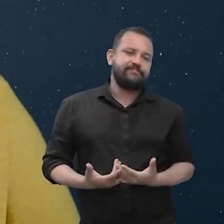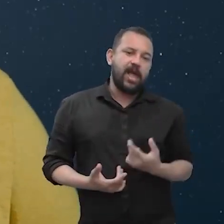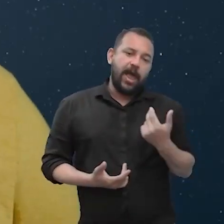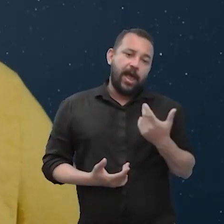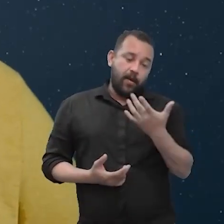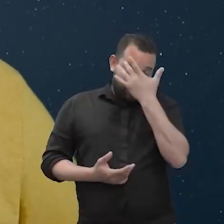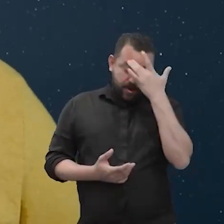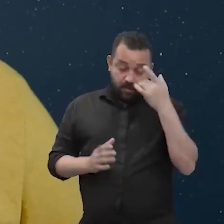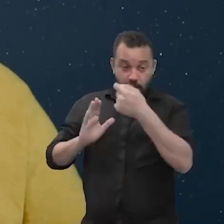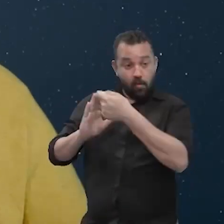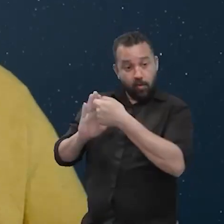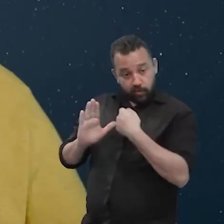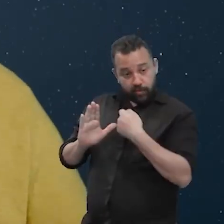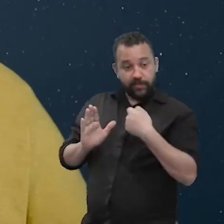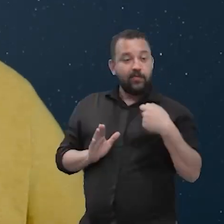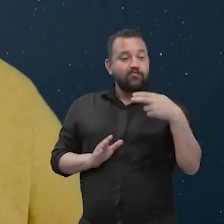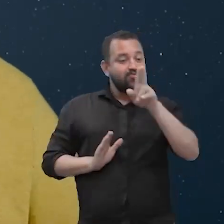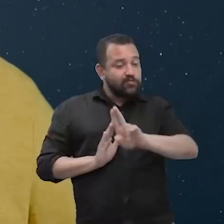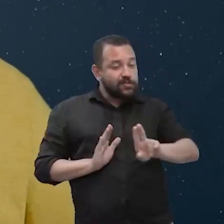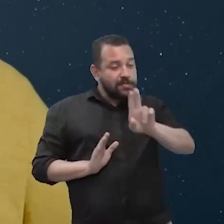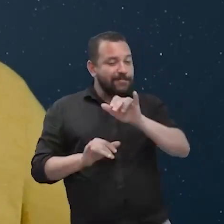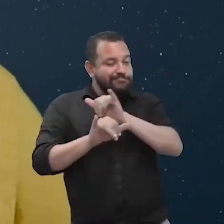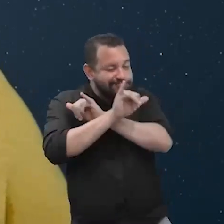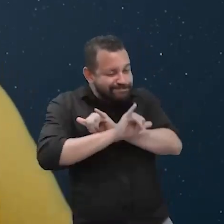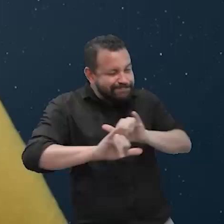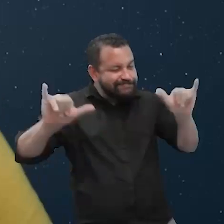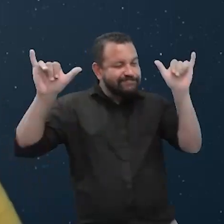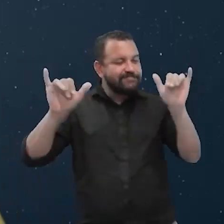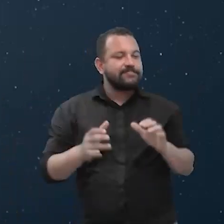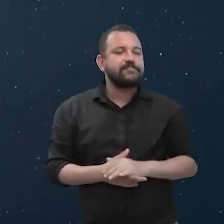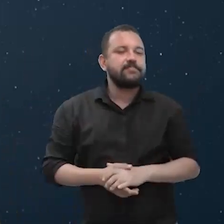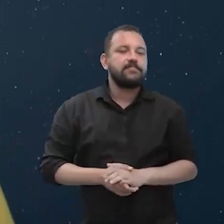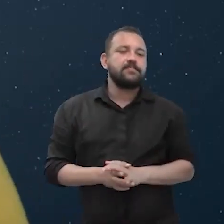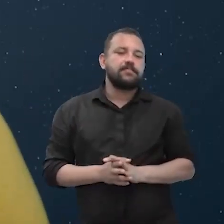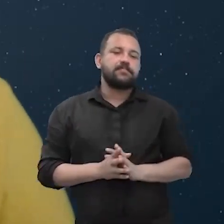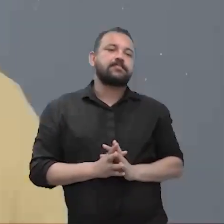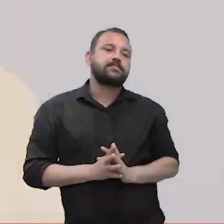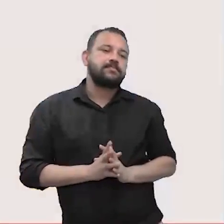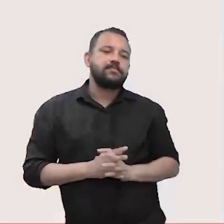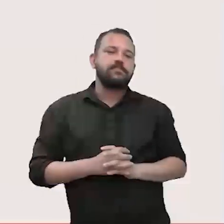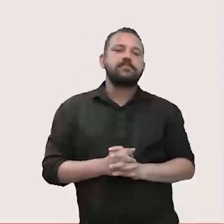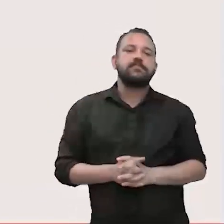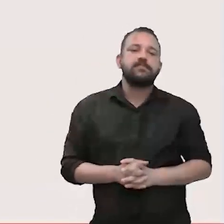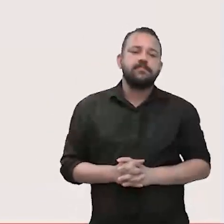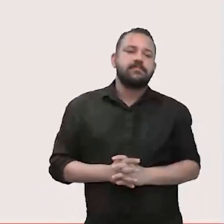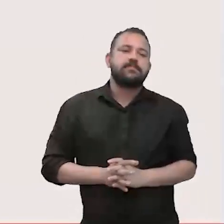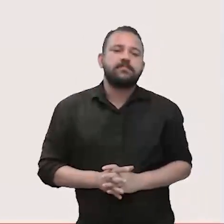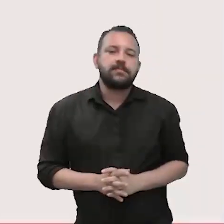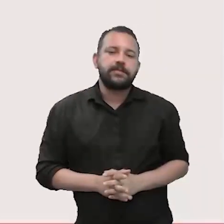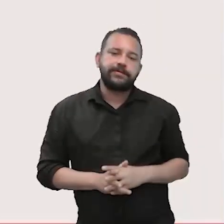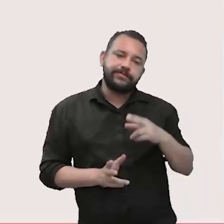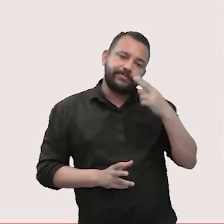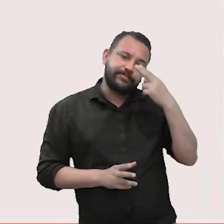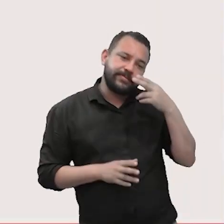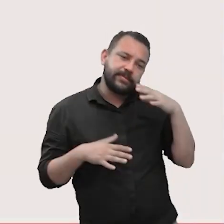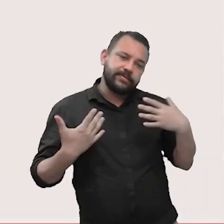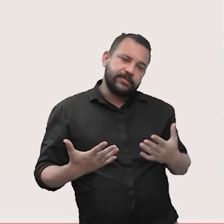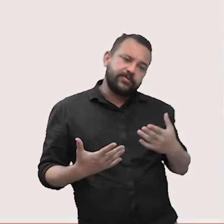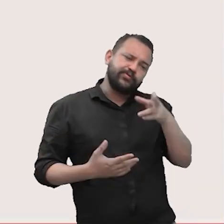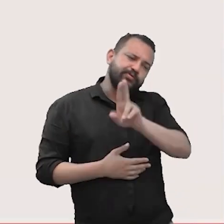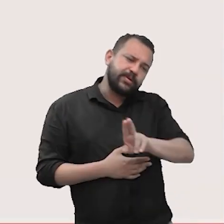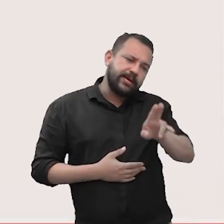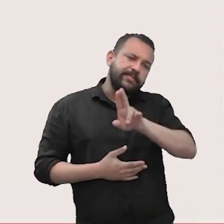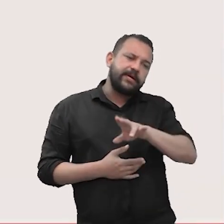autor utiliza para poder comunicar. Olha lá. Então, é um meio utilizado para enviar